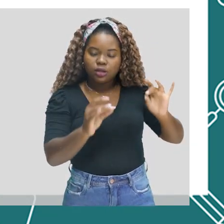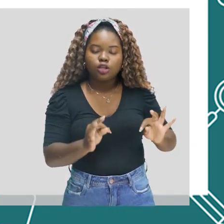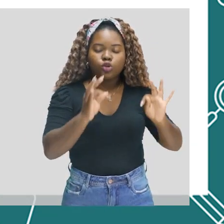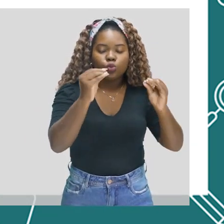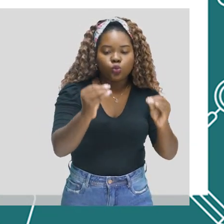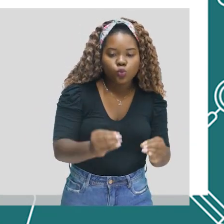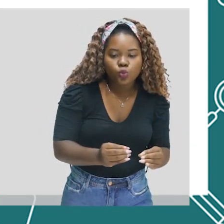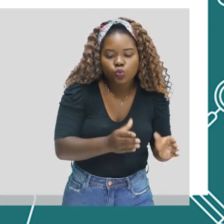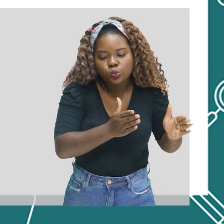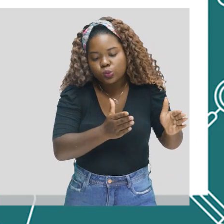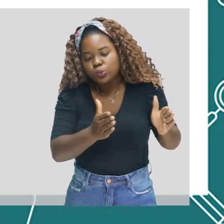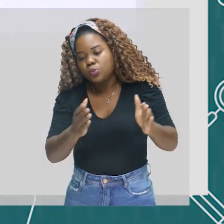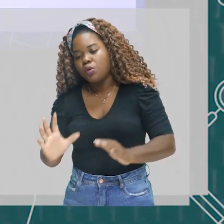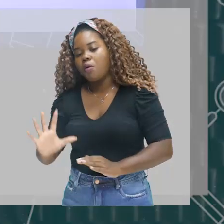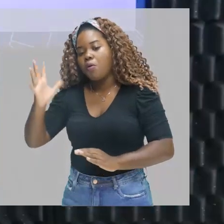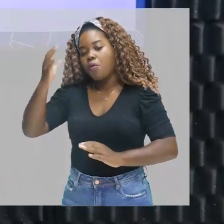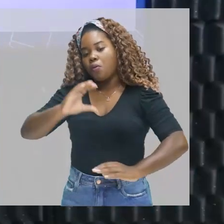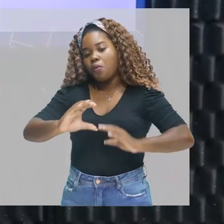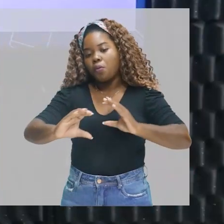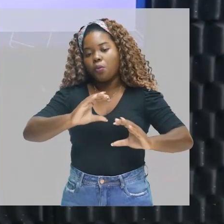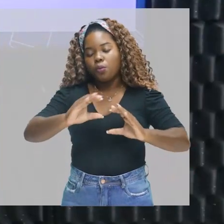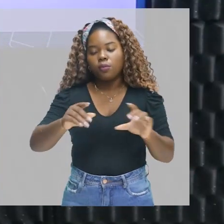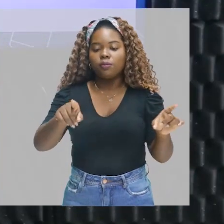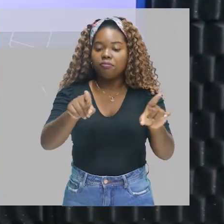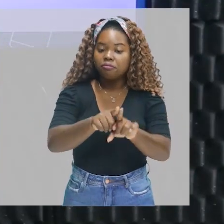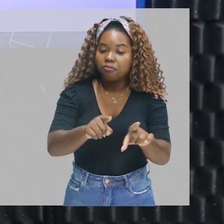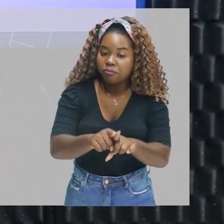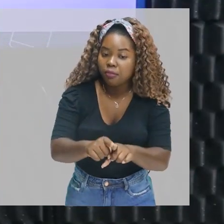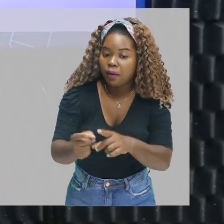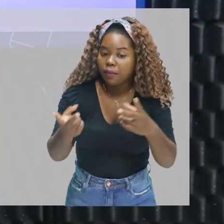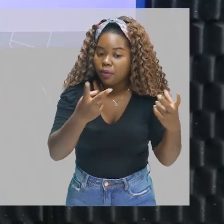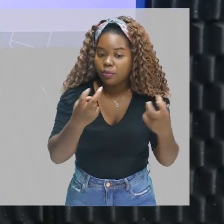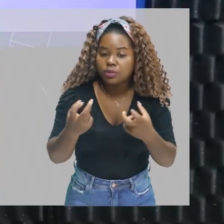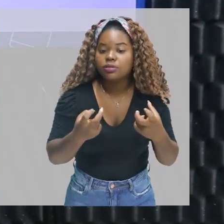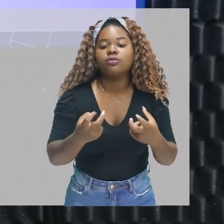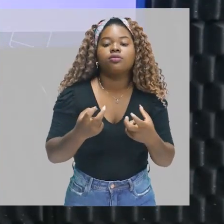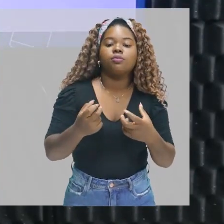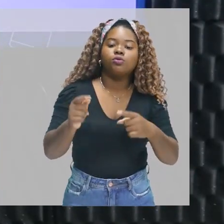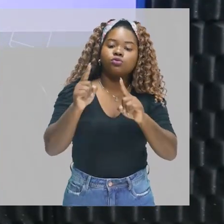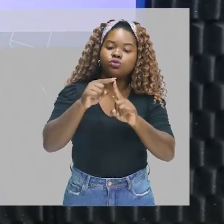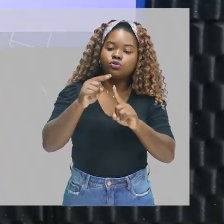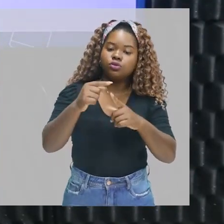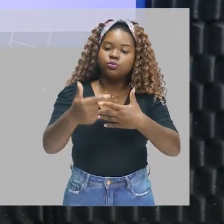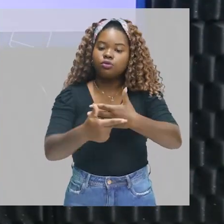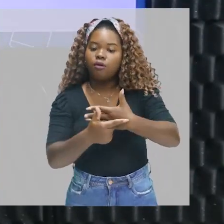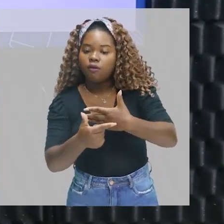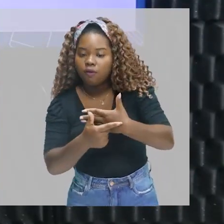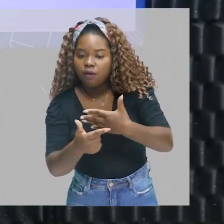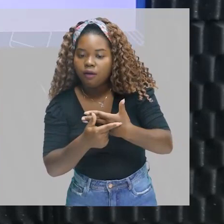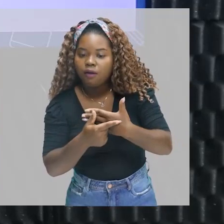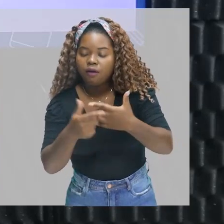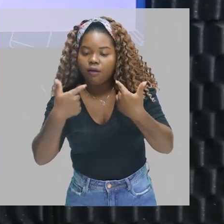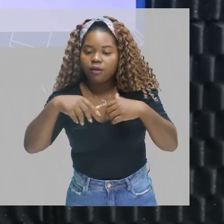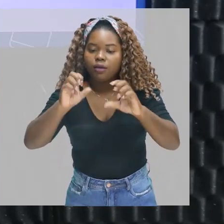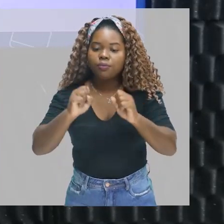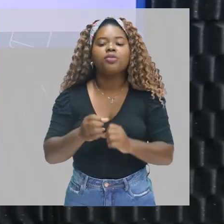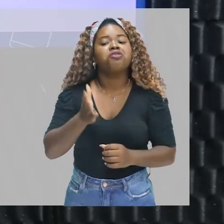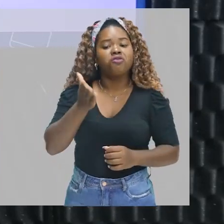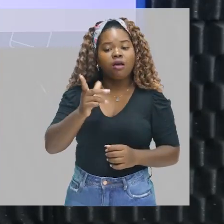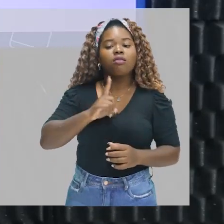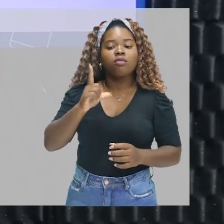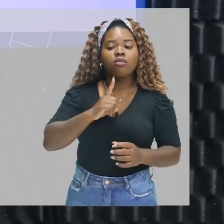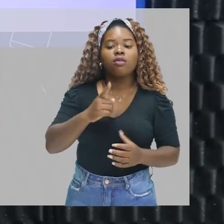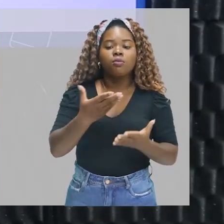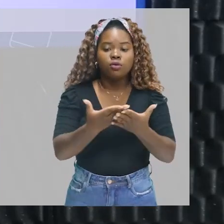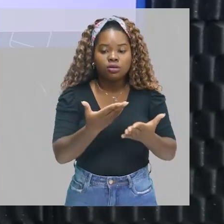na comunicação, assim como também ver as funções da linguagem. Nós já tivemos uma aula anterior que